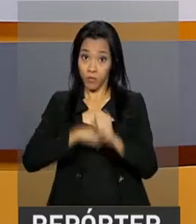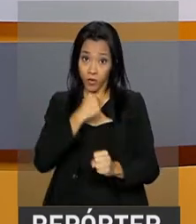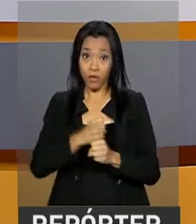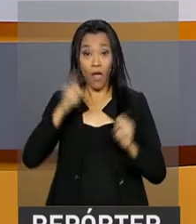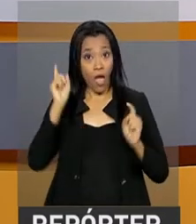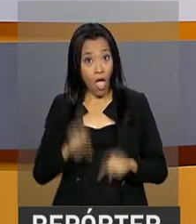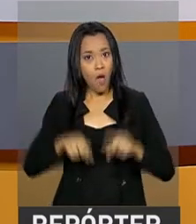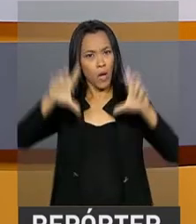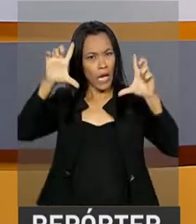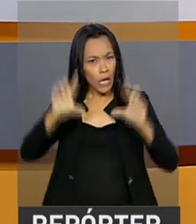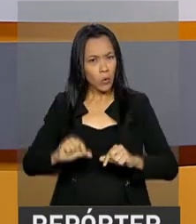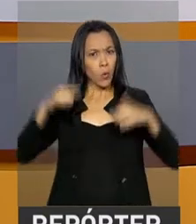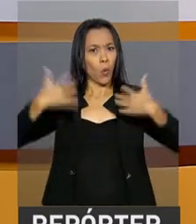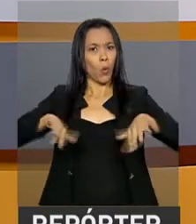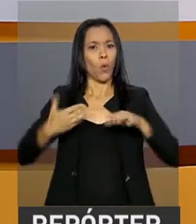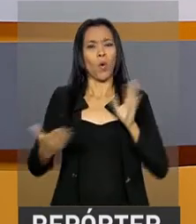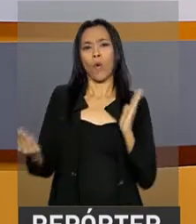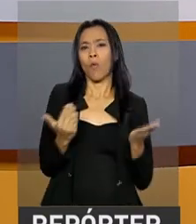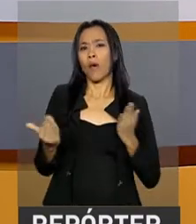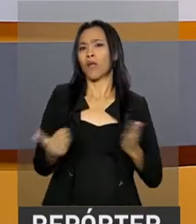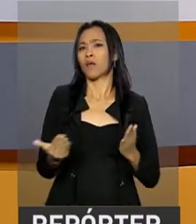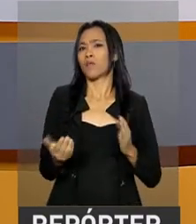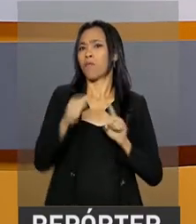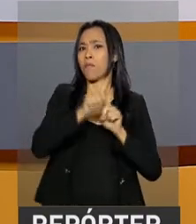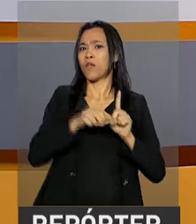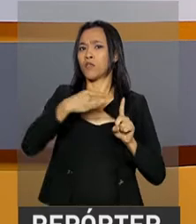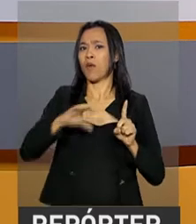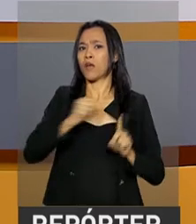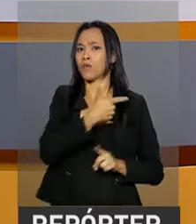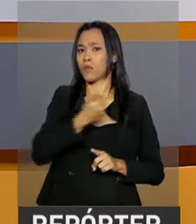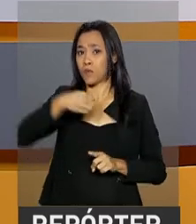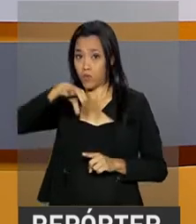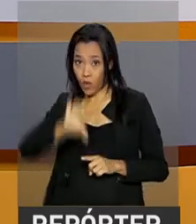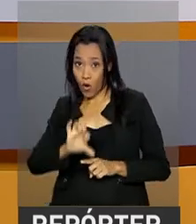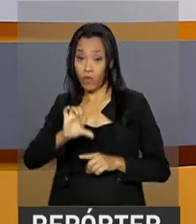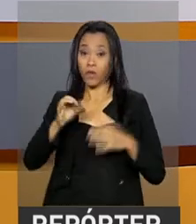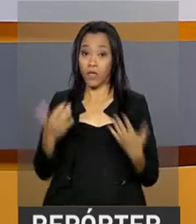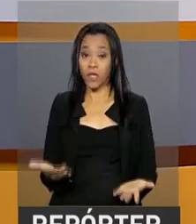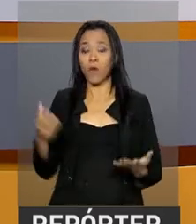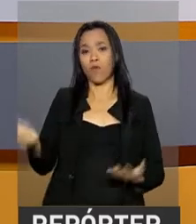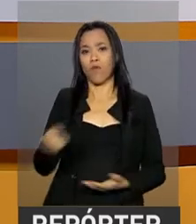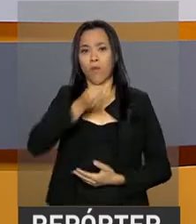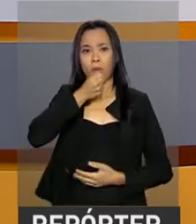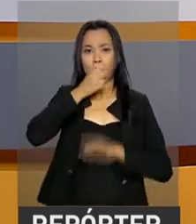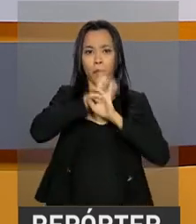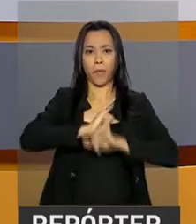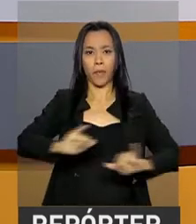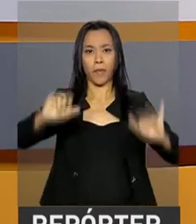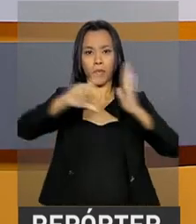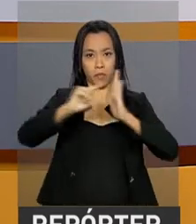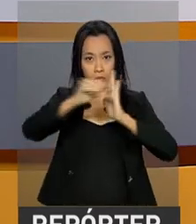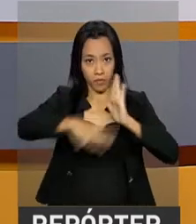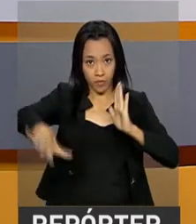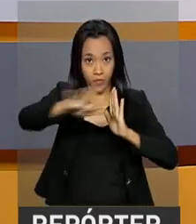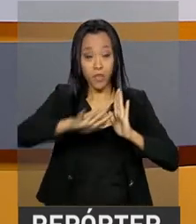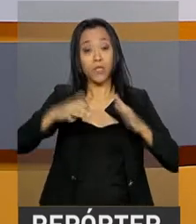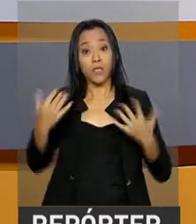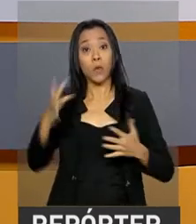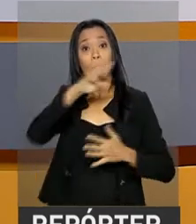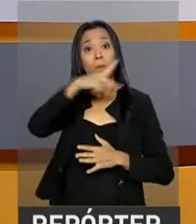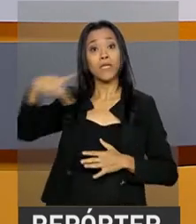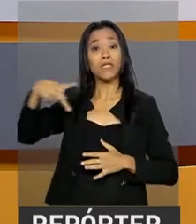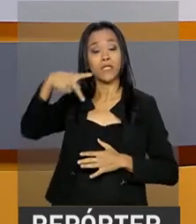é a maior redução desde março de 2009 em mensagem lida pelo porta voz da presidência o presidente michel temer